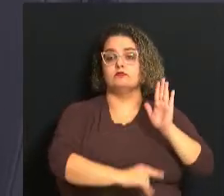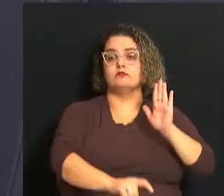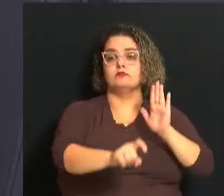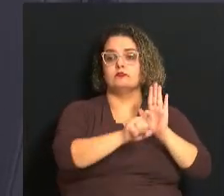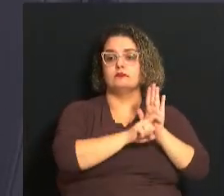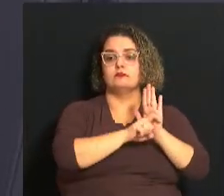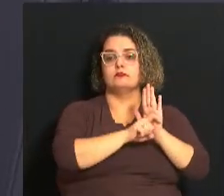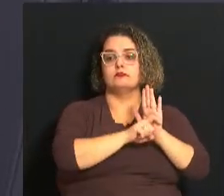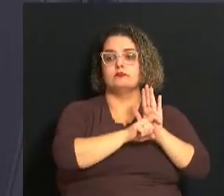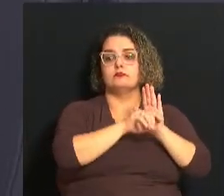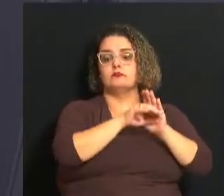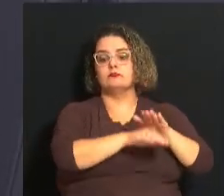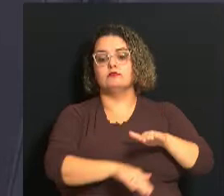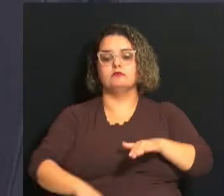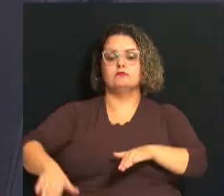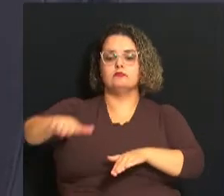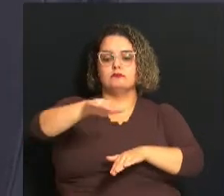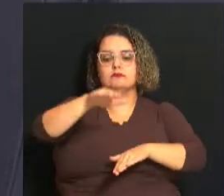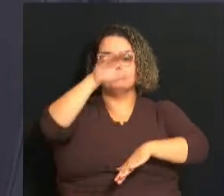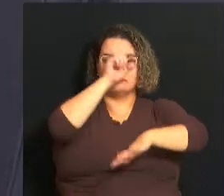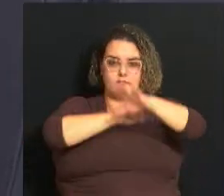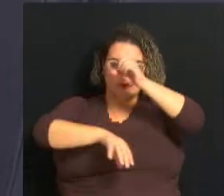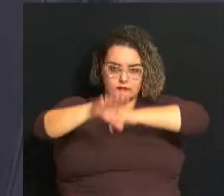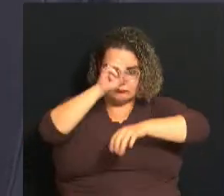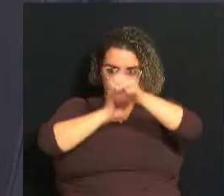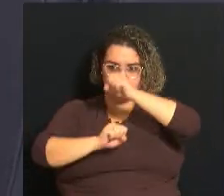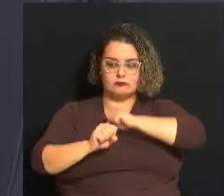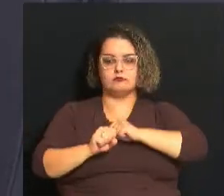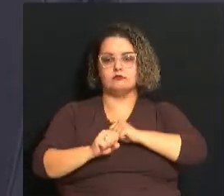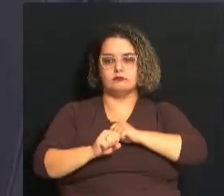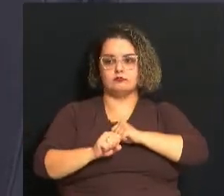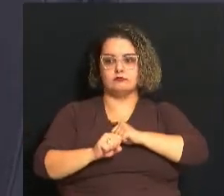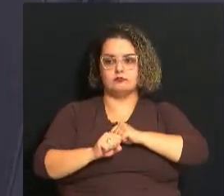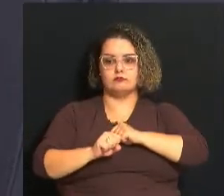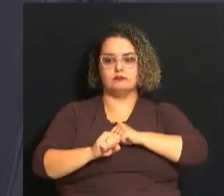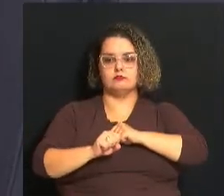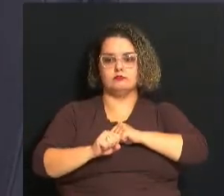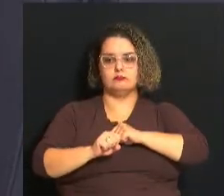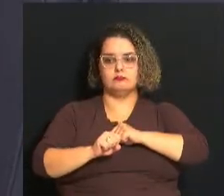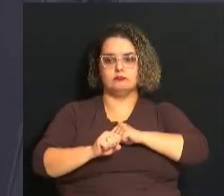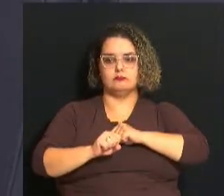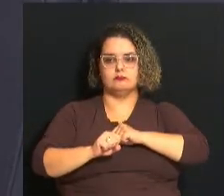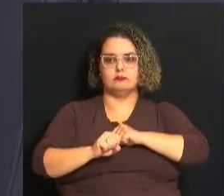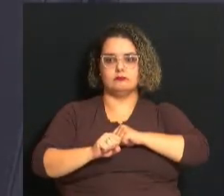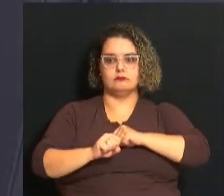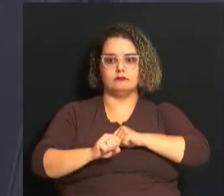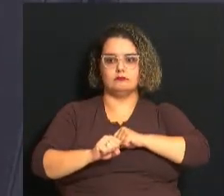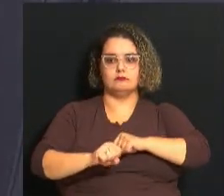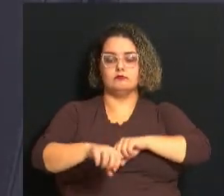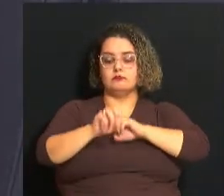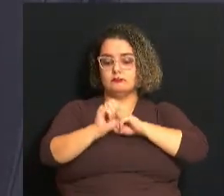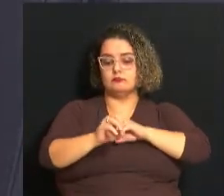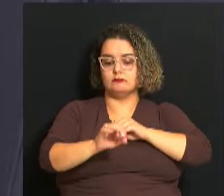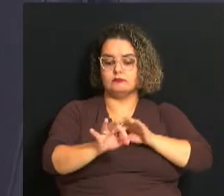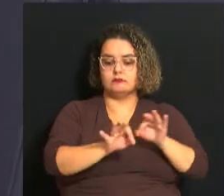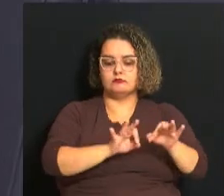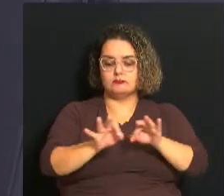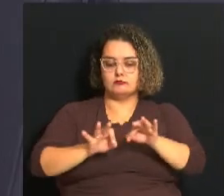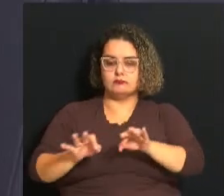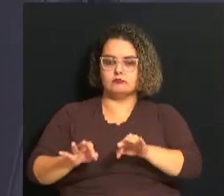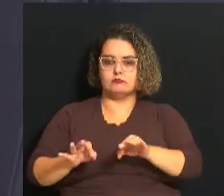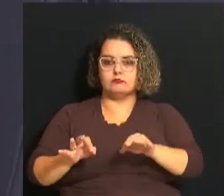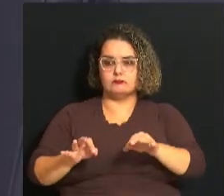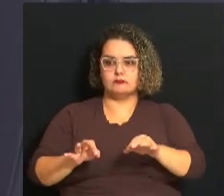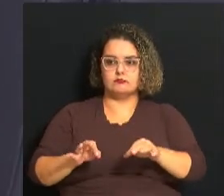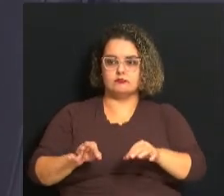das aprendizagens tomando o tempo de ensino da organização do ensino e da formação